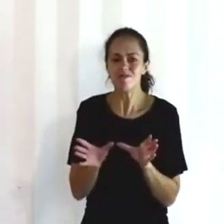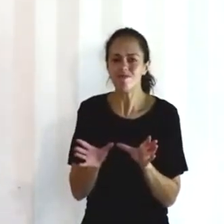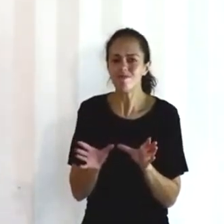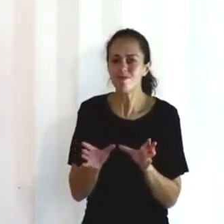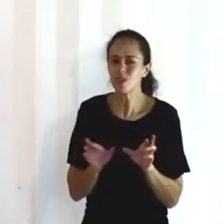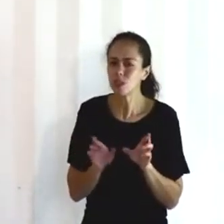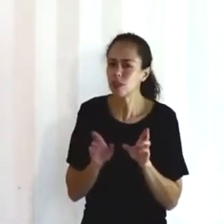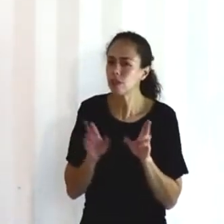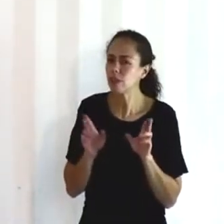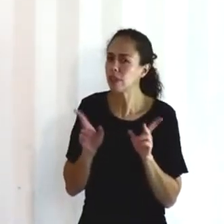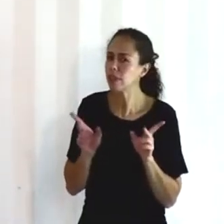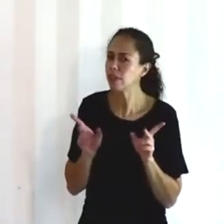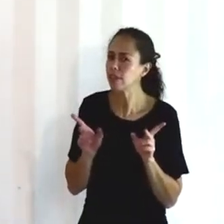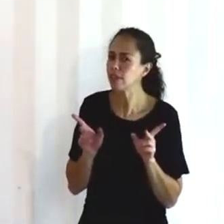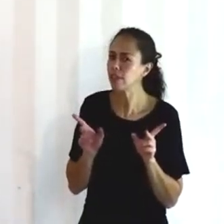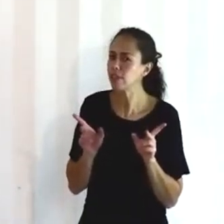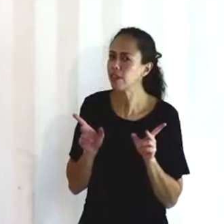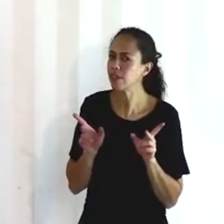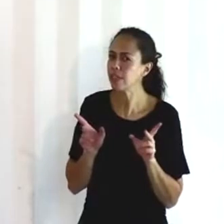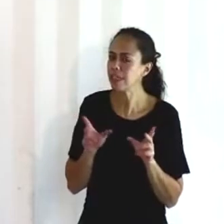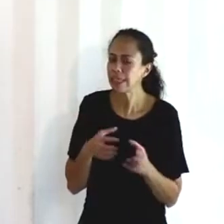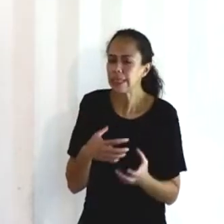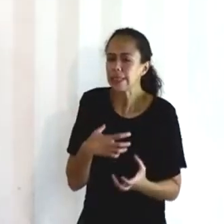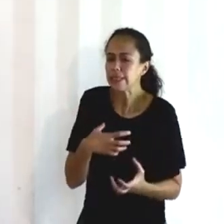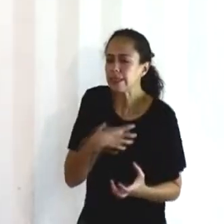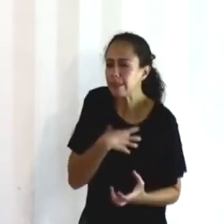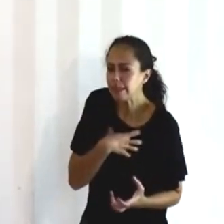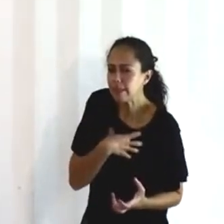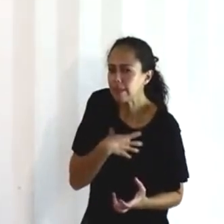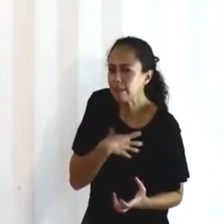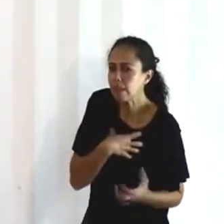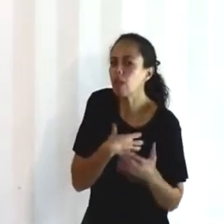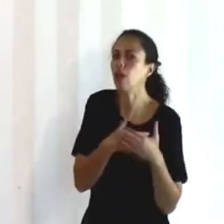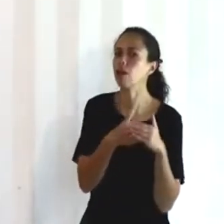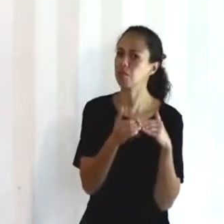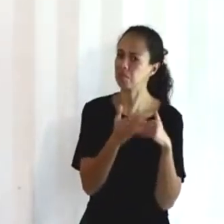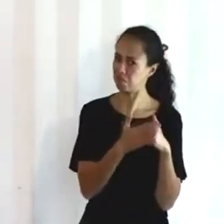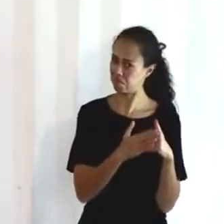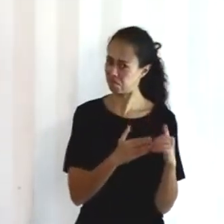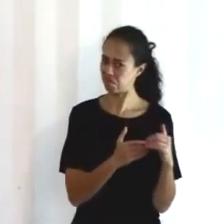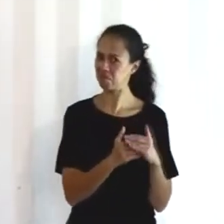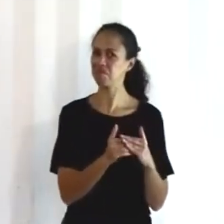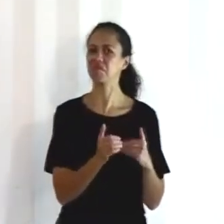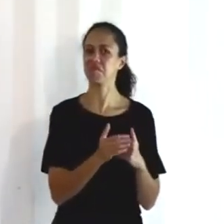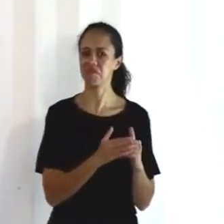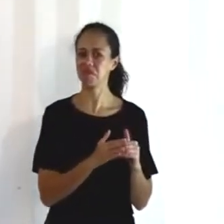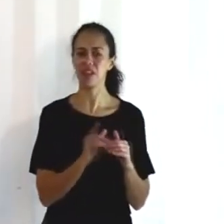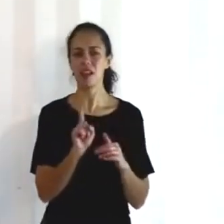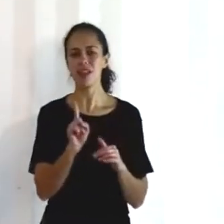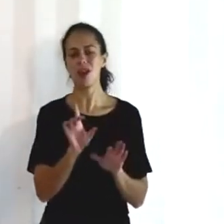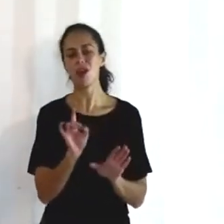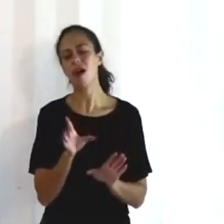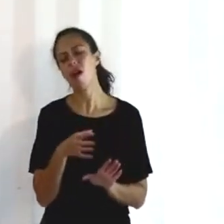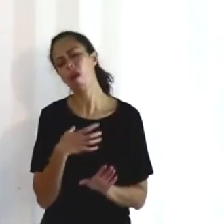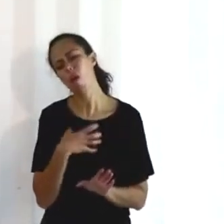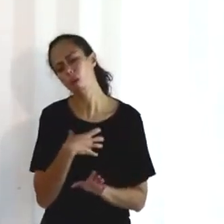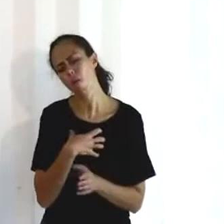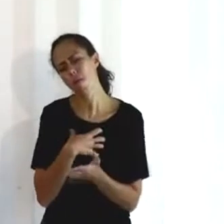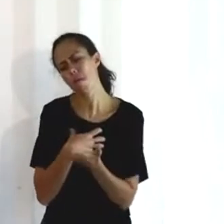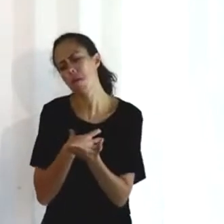gente sente e faz por alguém. Esse foi o sentimento do rei, da parábola, né?